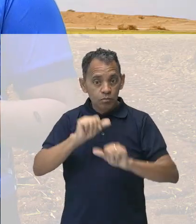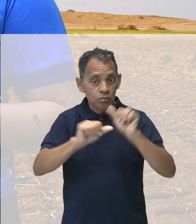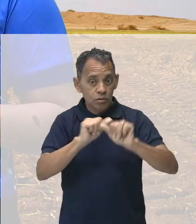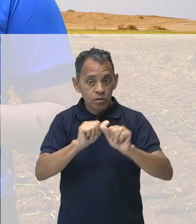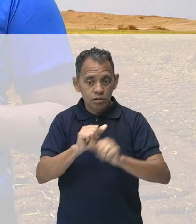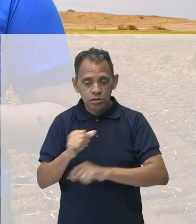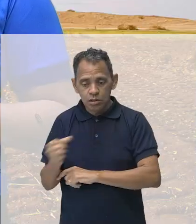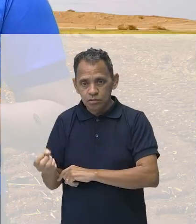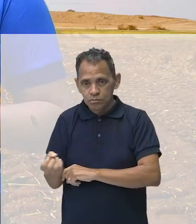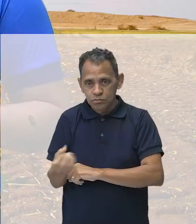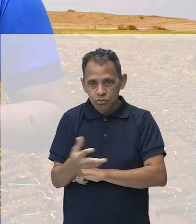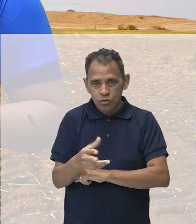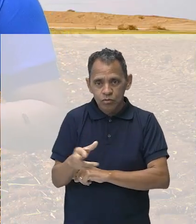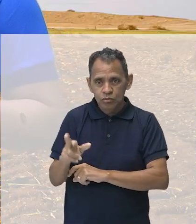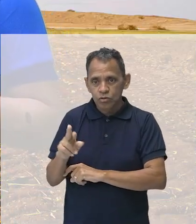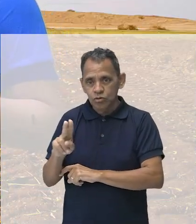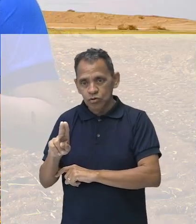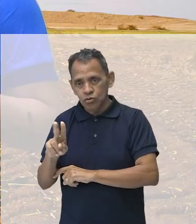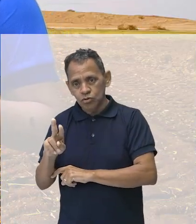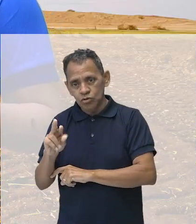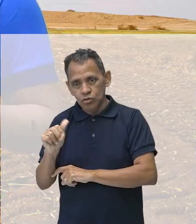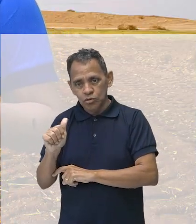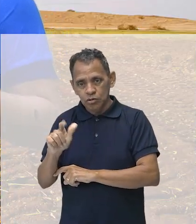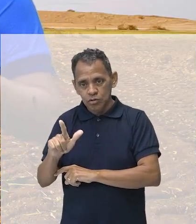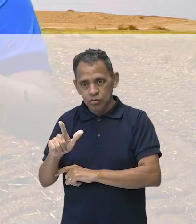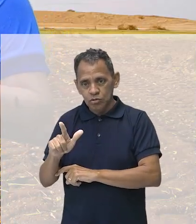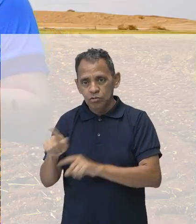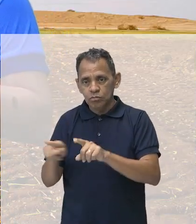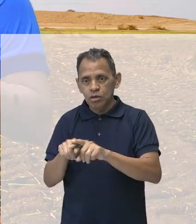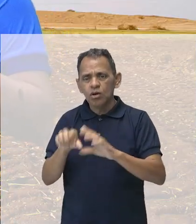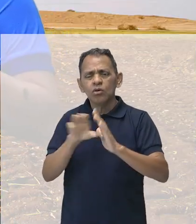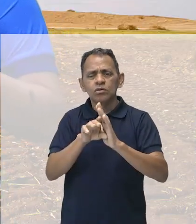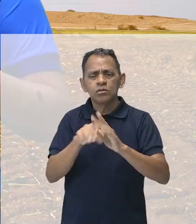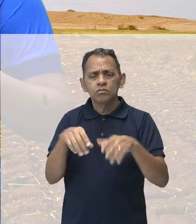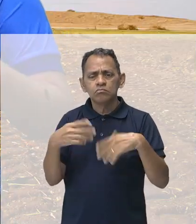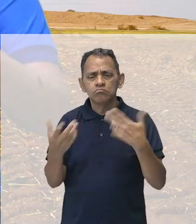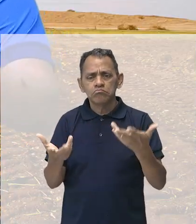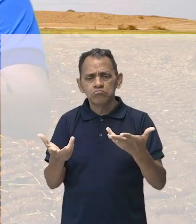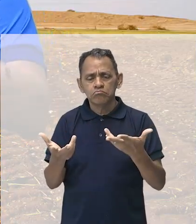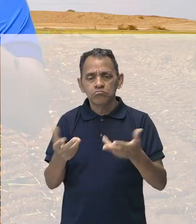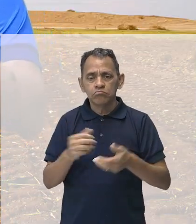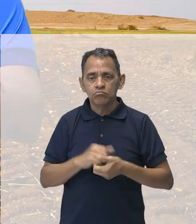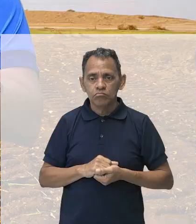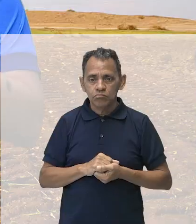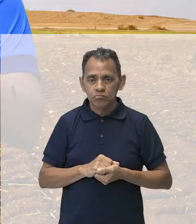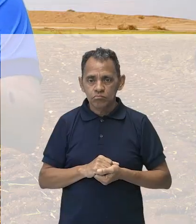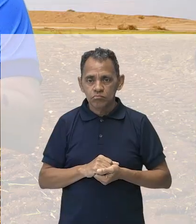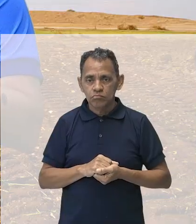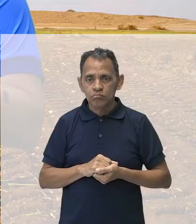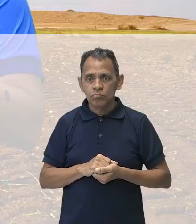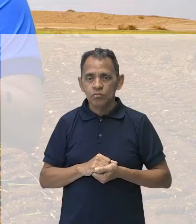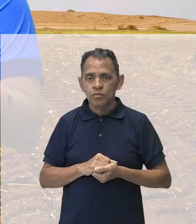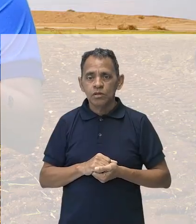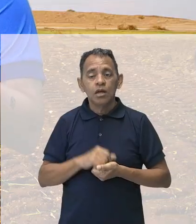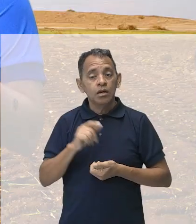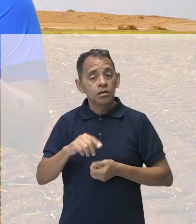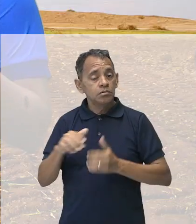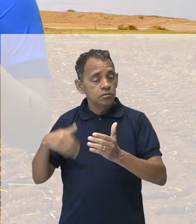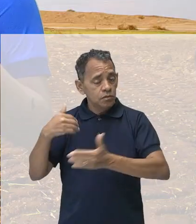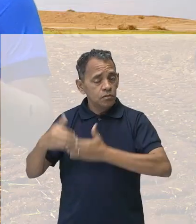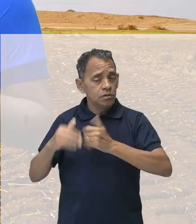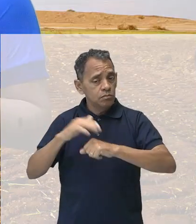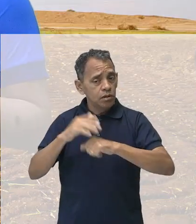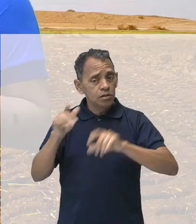tá? O que vai ser esse conceito, né, de novo rural que está se desenvolvendo cada vez